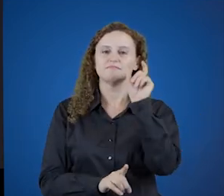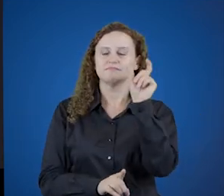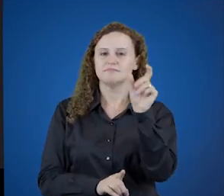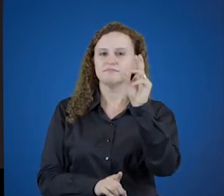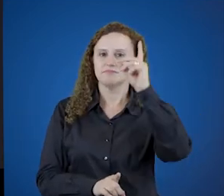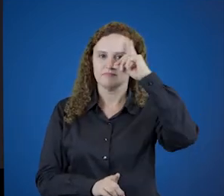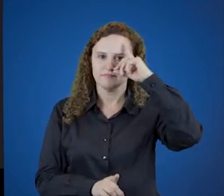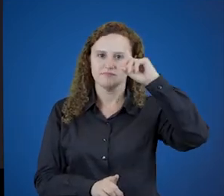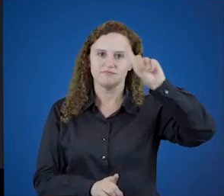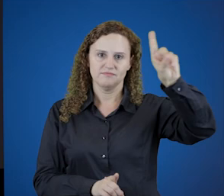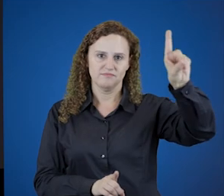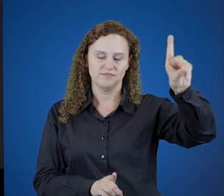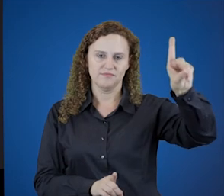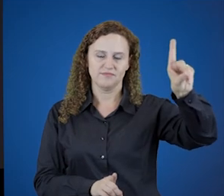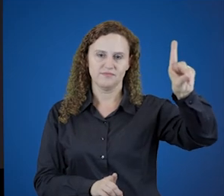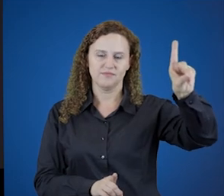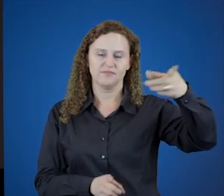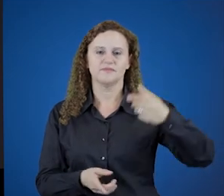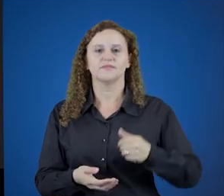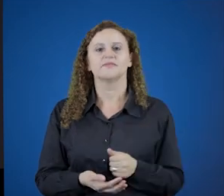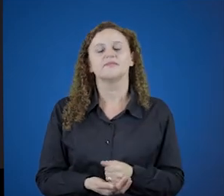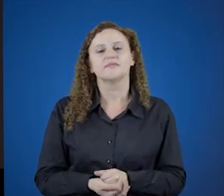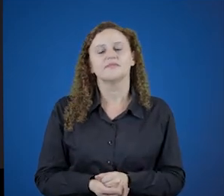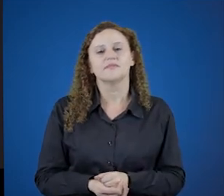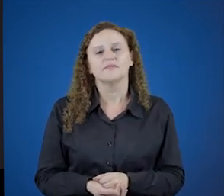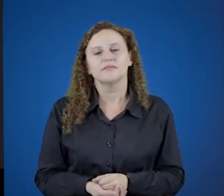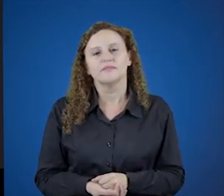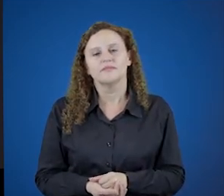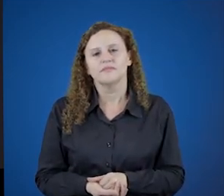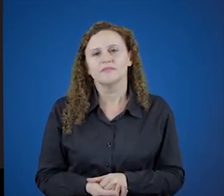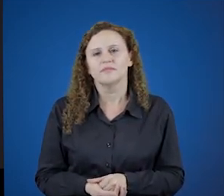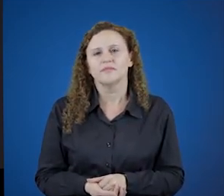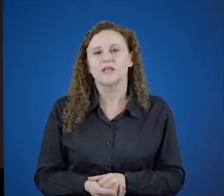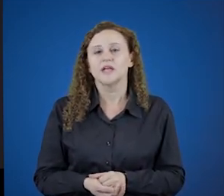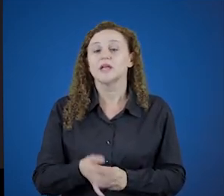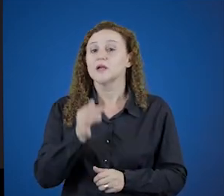palavra Deus a expressão